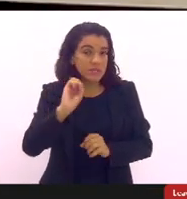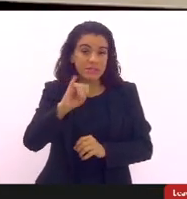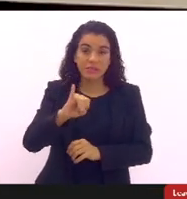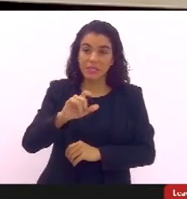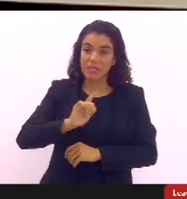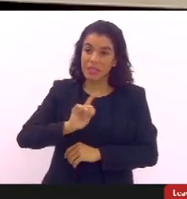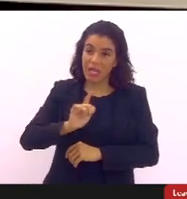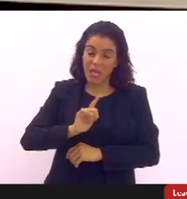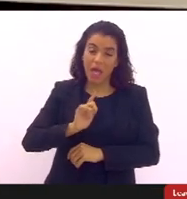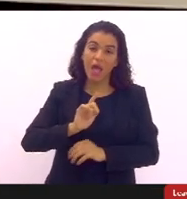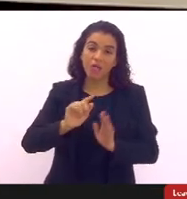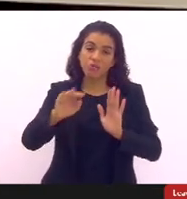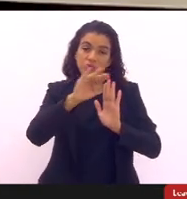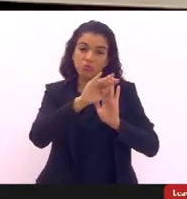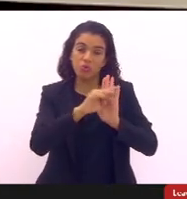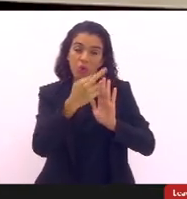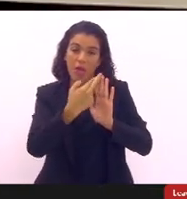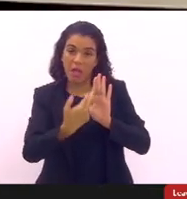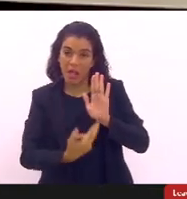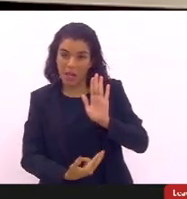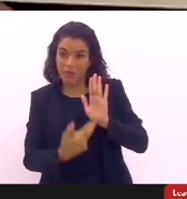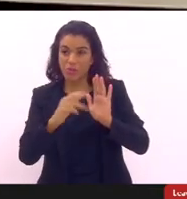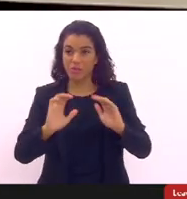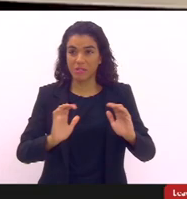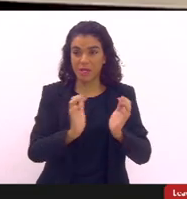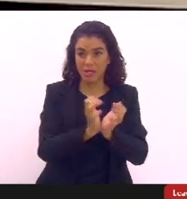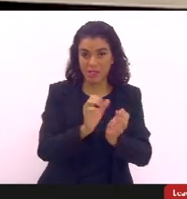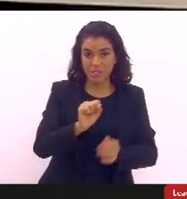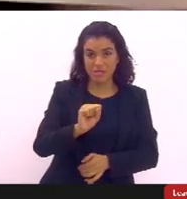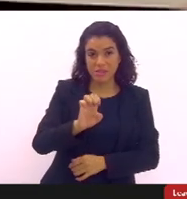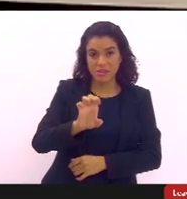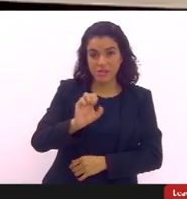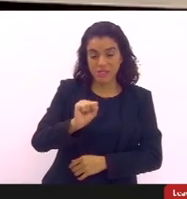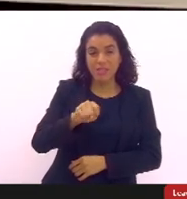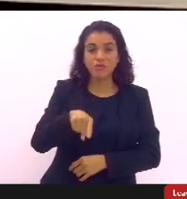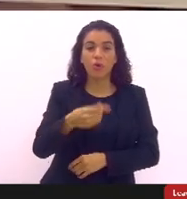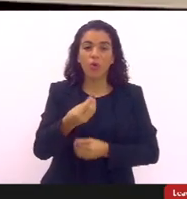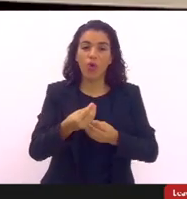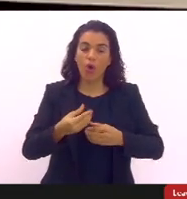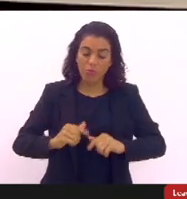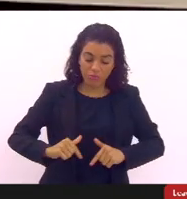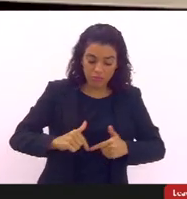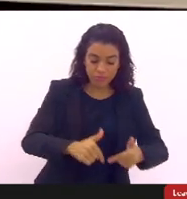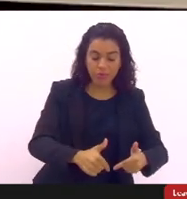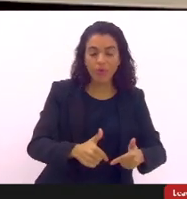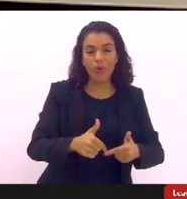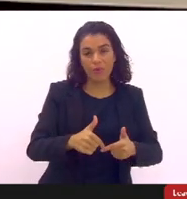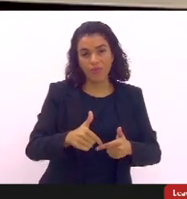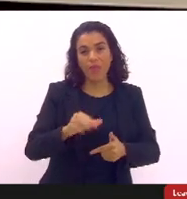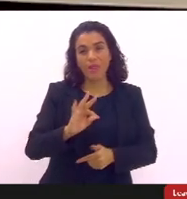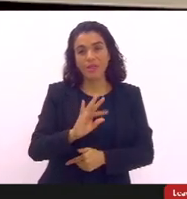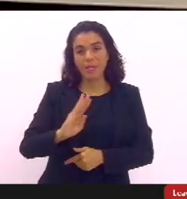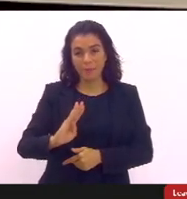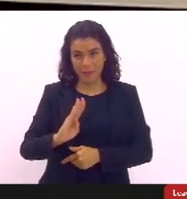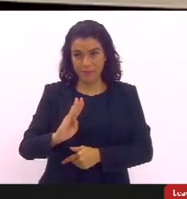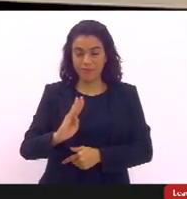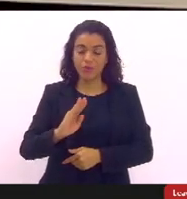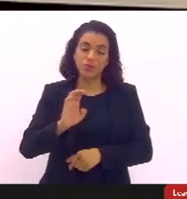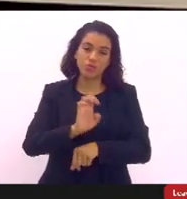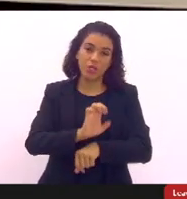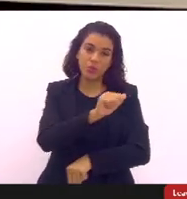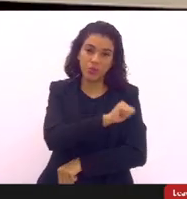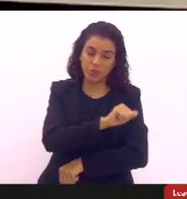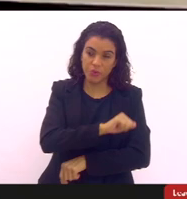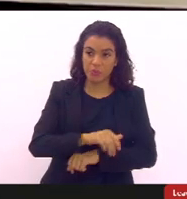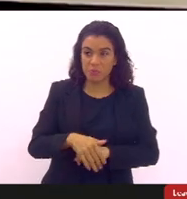está no diagnóstico, por exemplo, da equipe da SES sobre como enfrentar a tuberculose no estado do Rio de Janeiro, mas